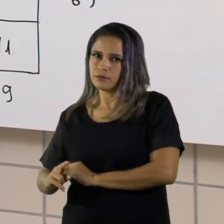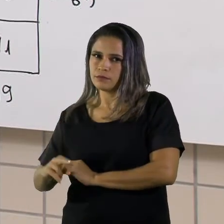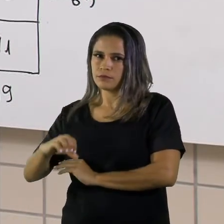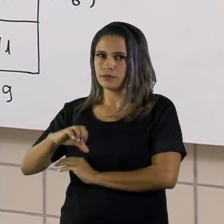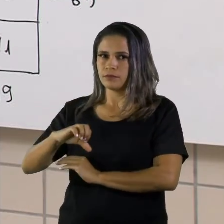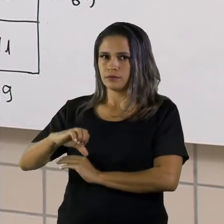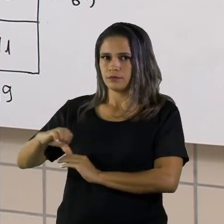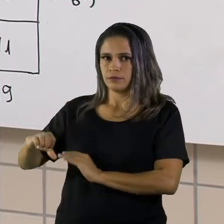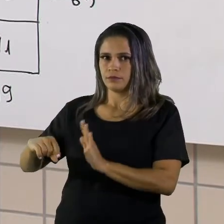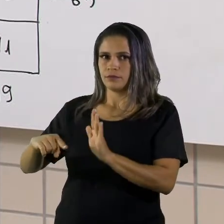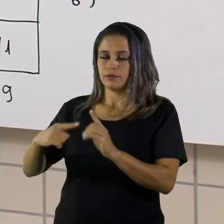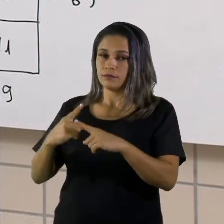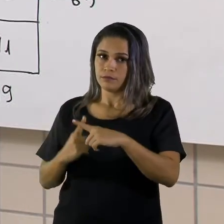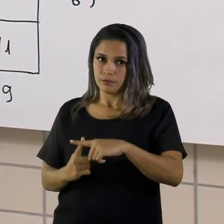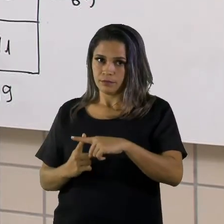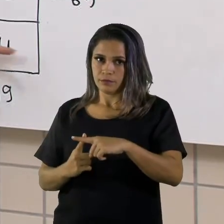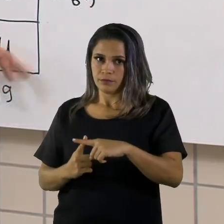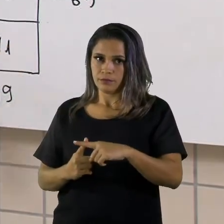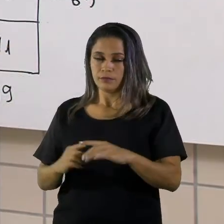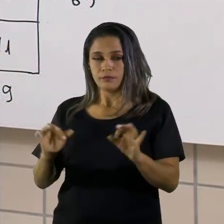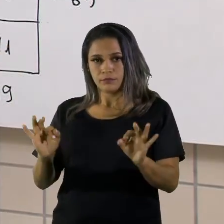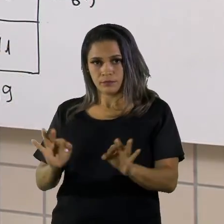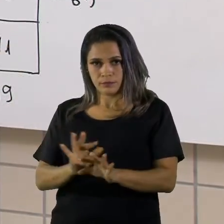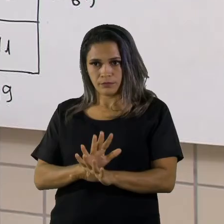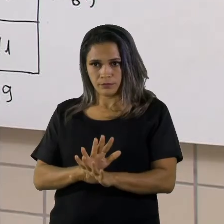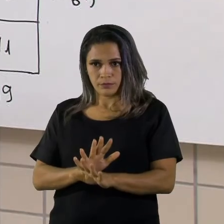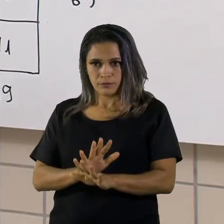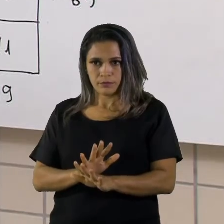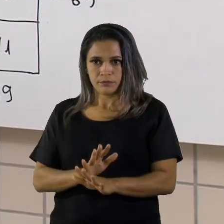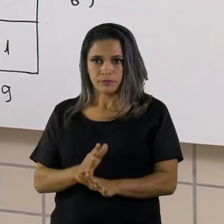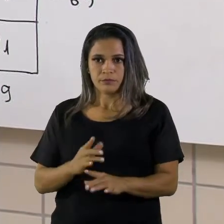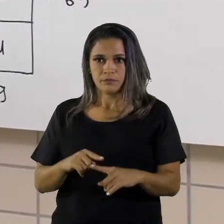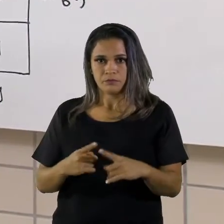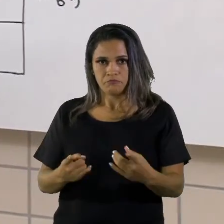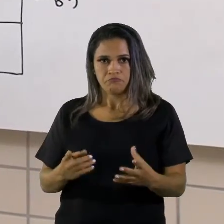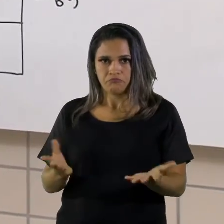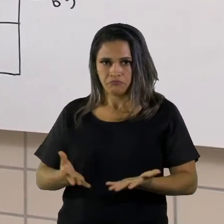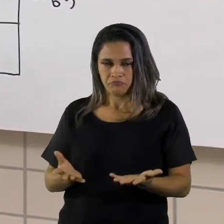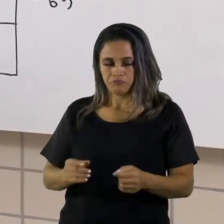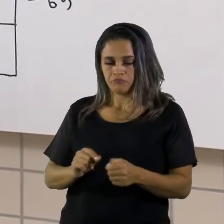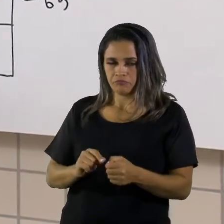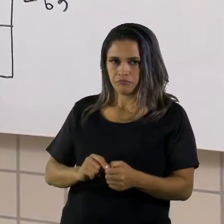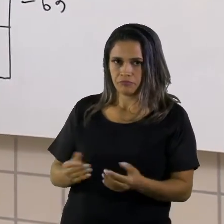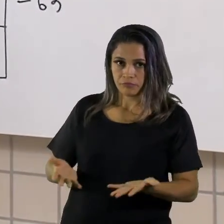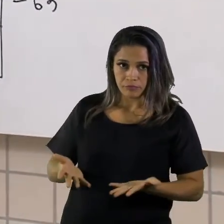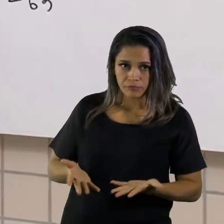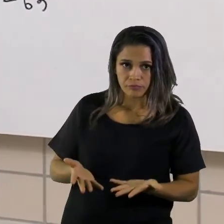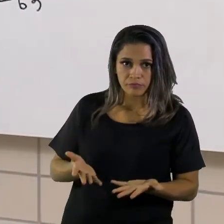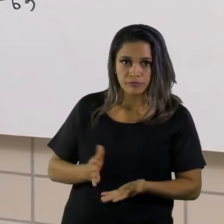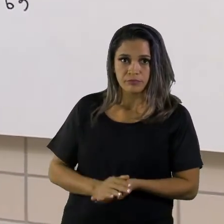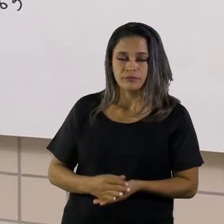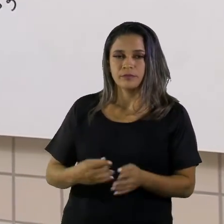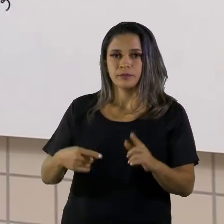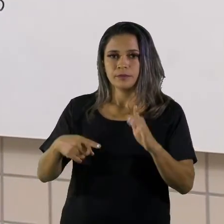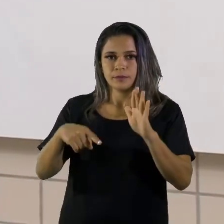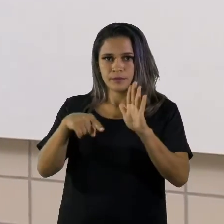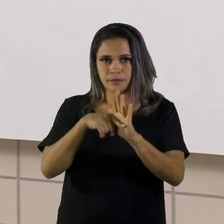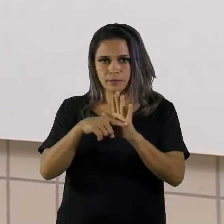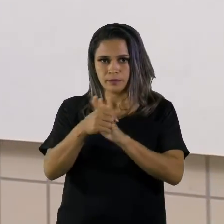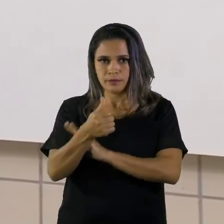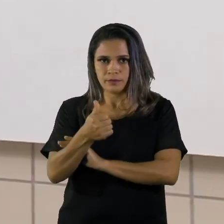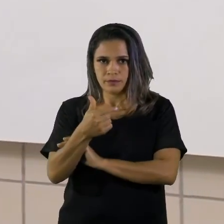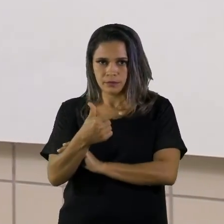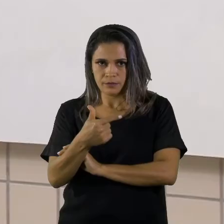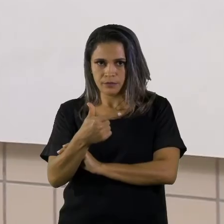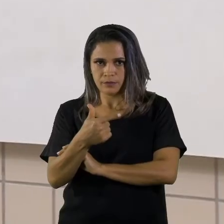99 positivo. E aí, para finalizar, não coloquei aqui, mas a gente já preenche agora. Menos 12 multiplicado